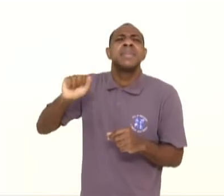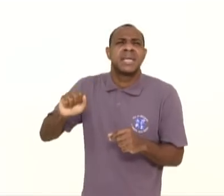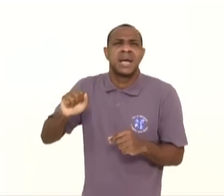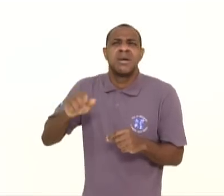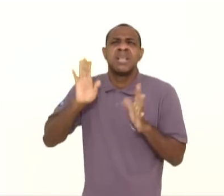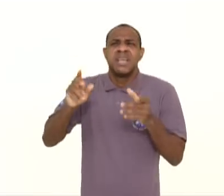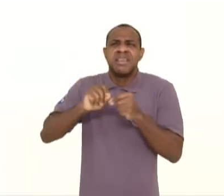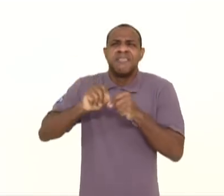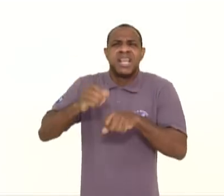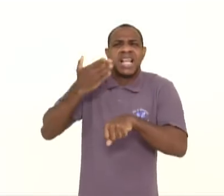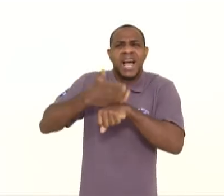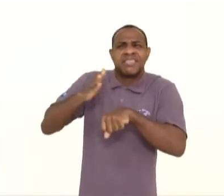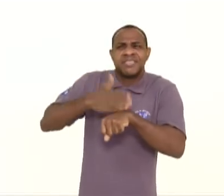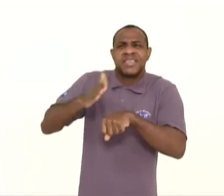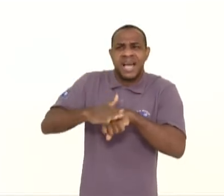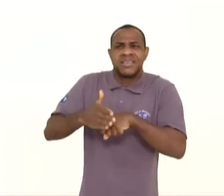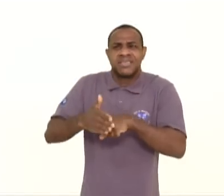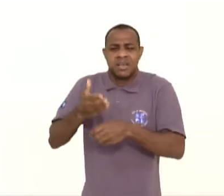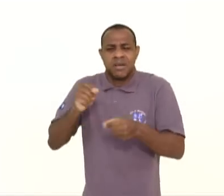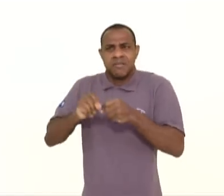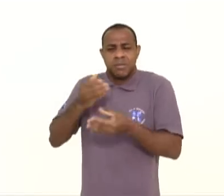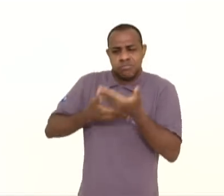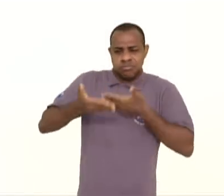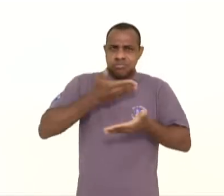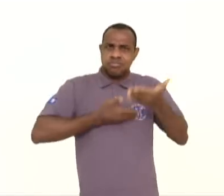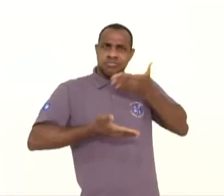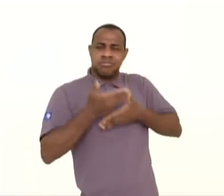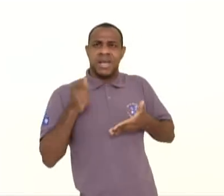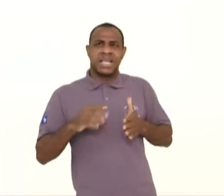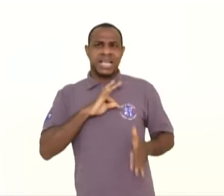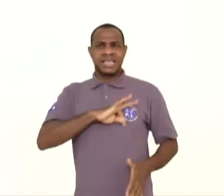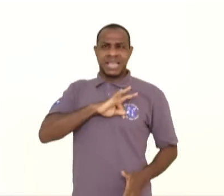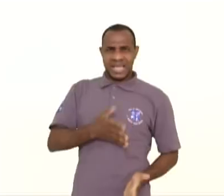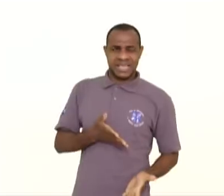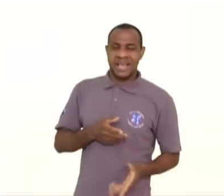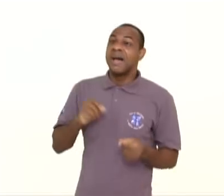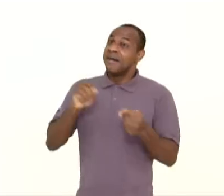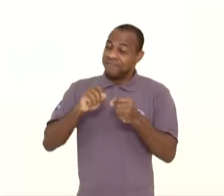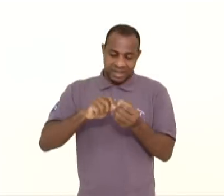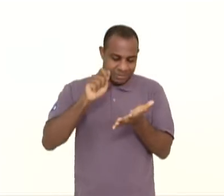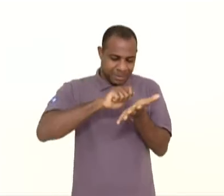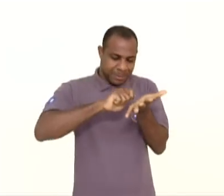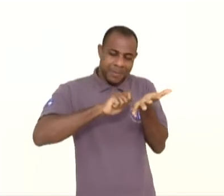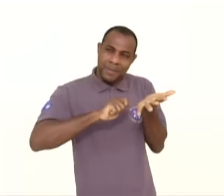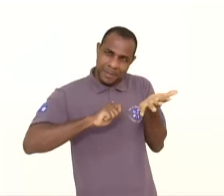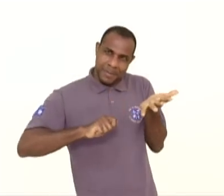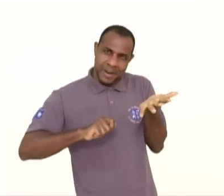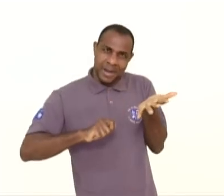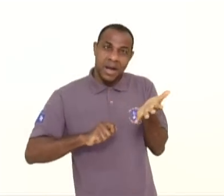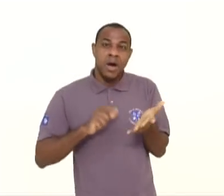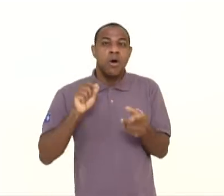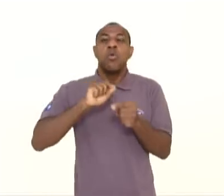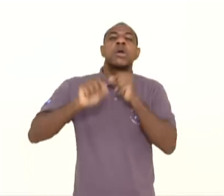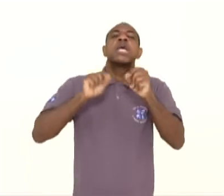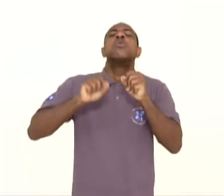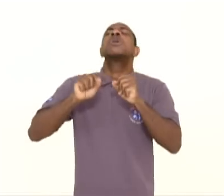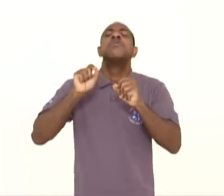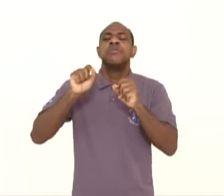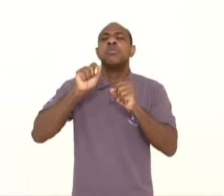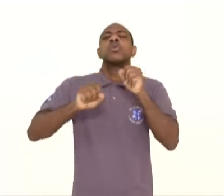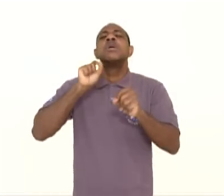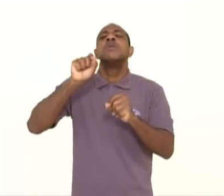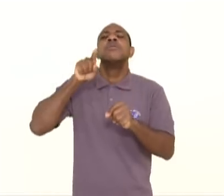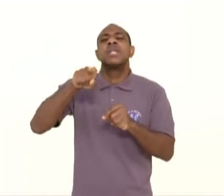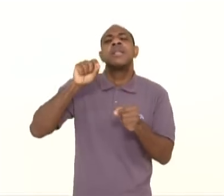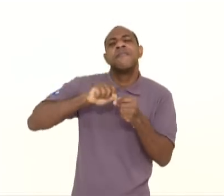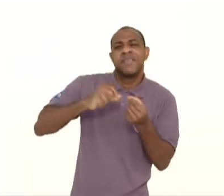essa técnica? Faz esse relato, relate lá o que é a mímica, se você já realizou essa atividade, o que realizou. Relata em seu caderno,